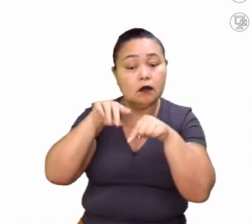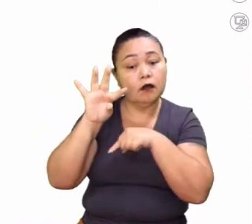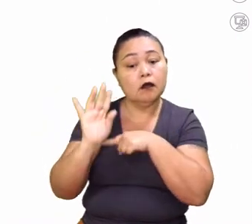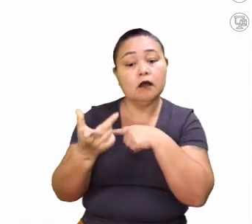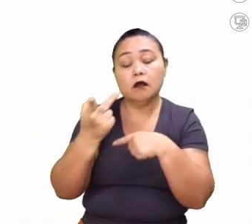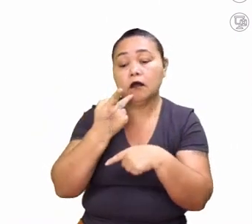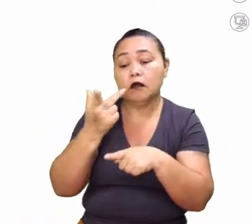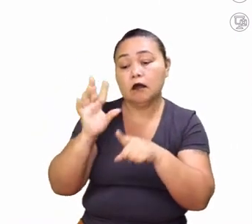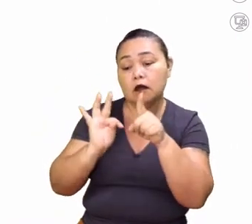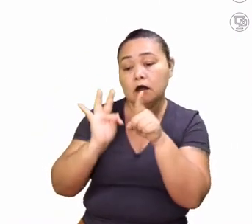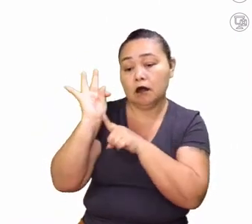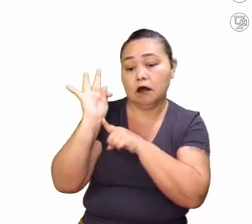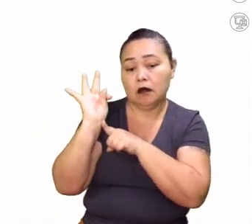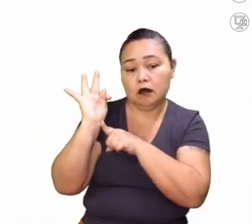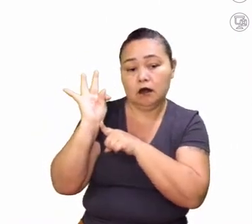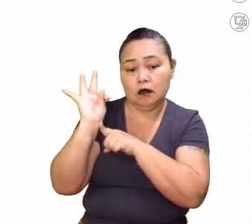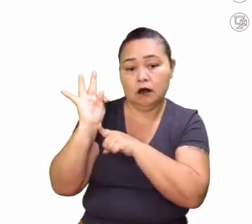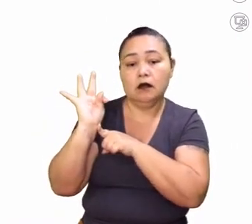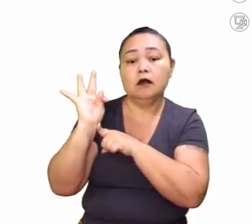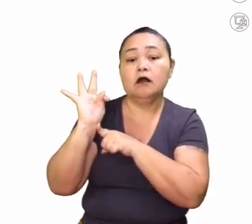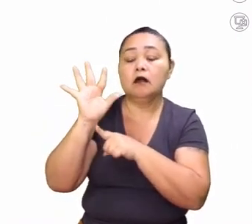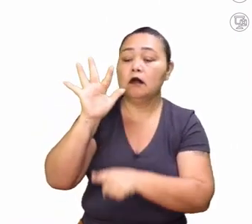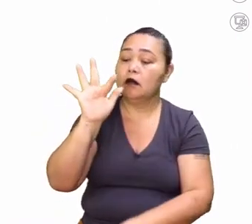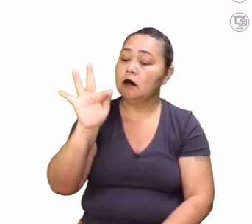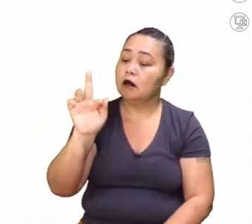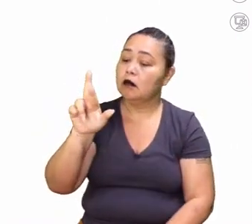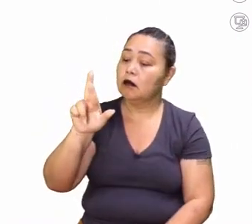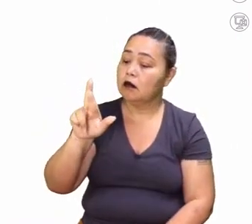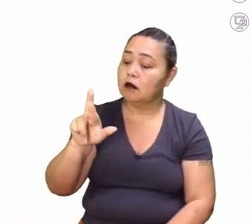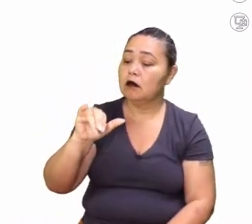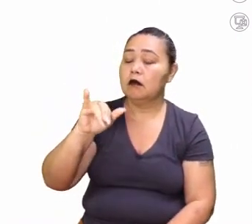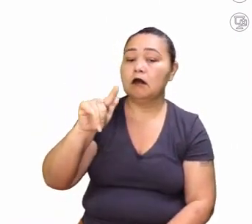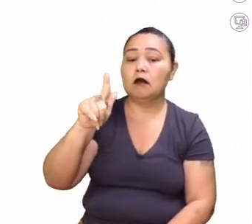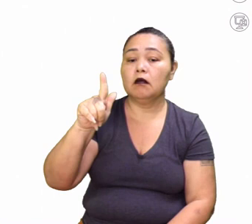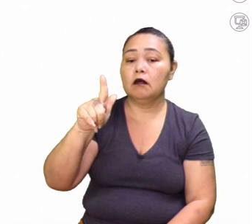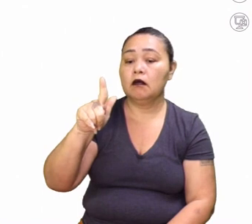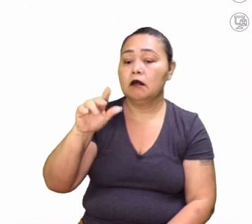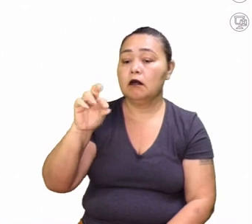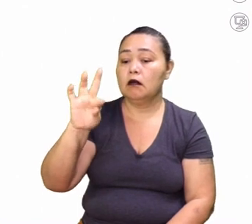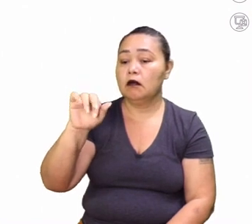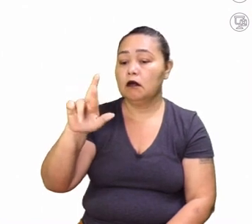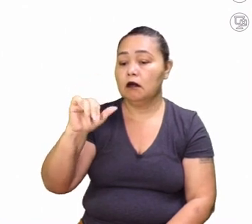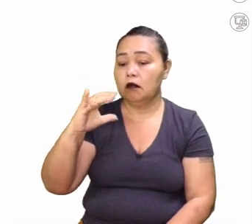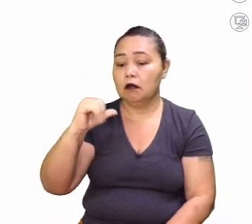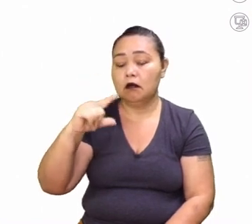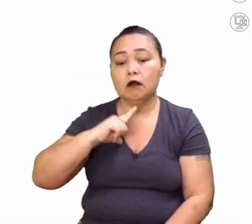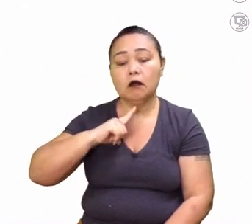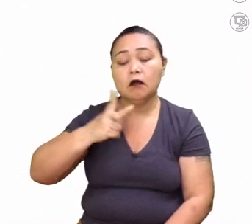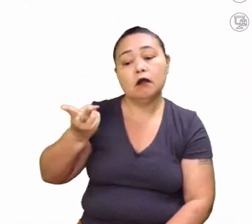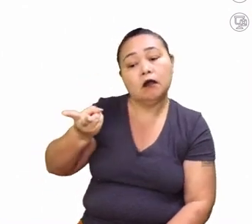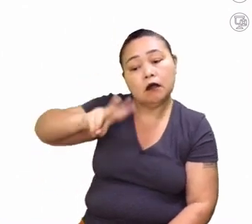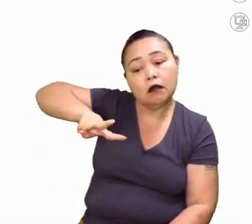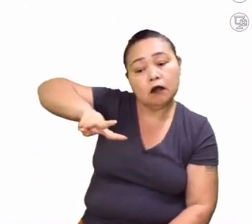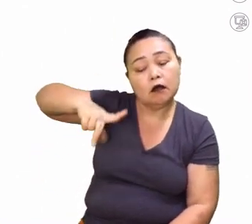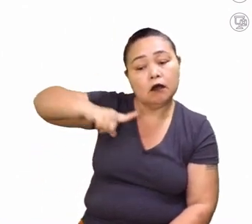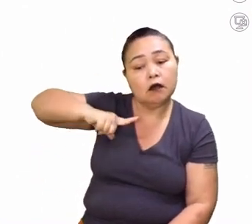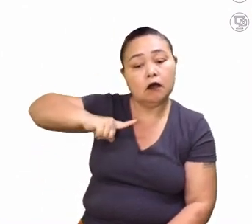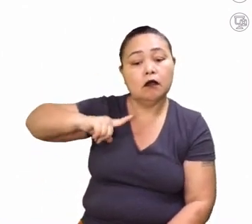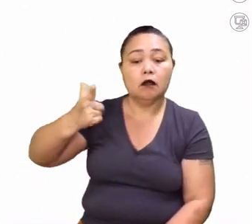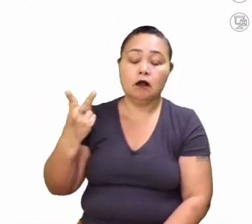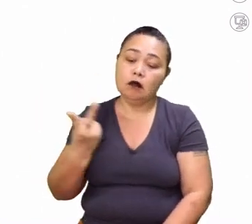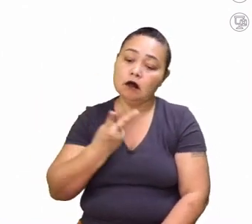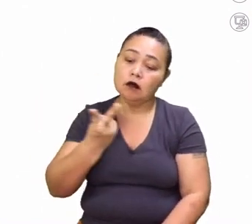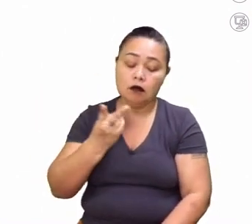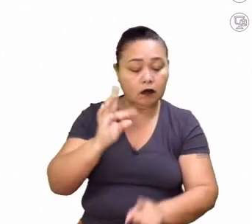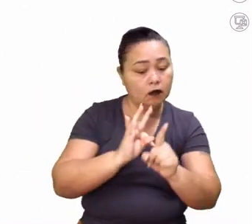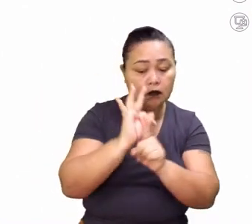mas a máquina frigorífica ela é uma máquina térmica só que inversa então sof transformações Cica entre duas